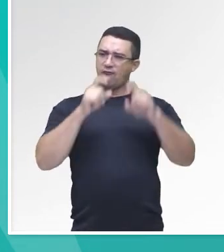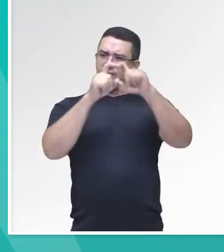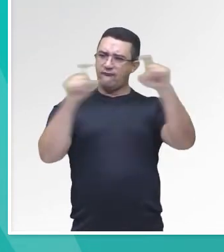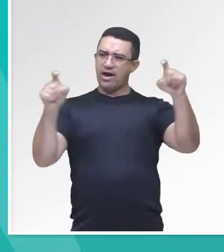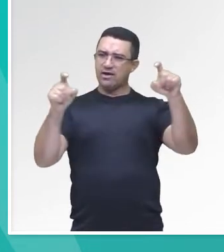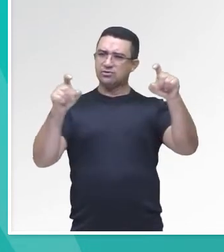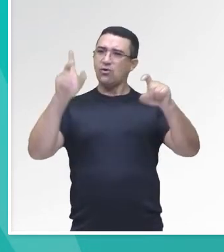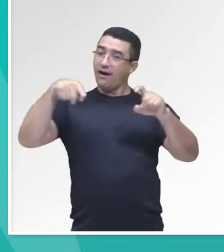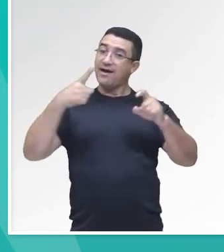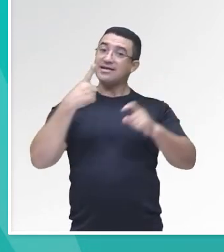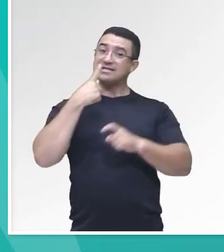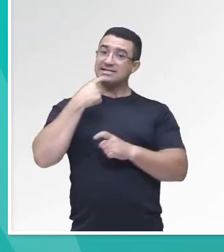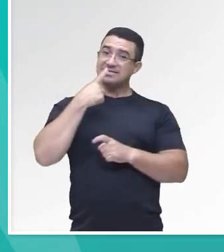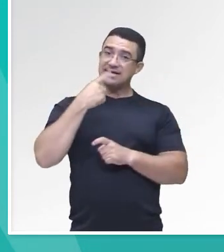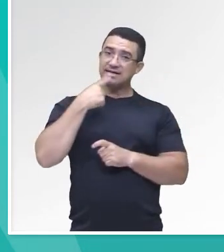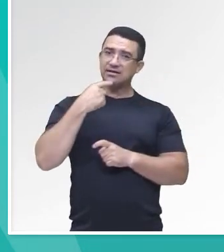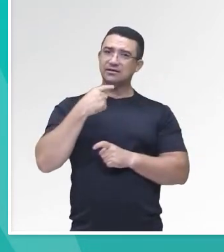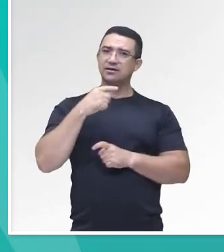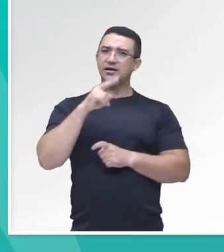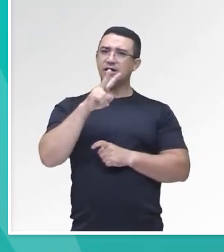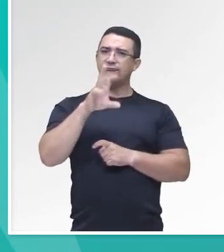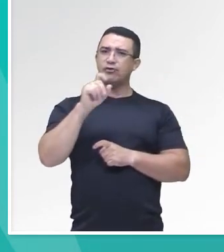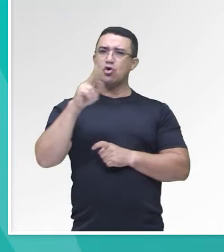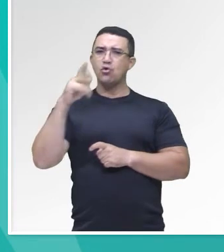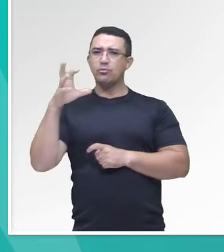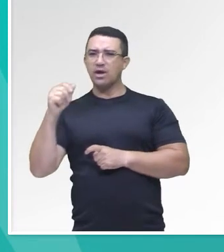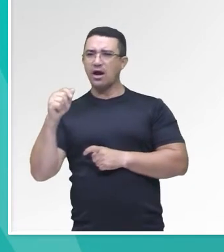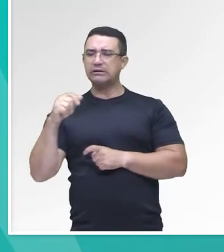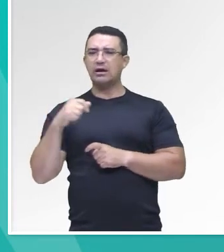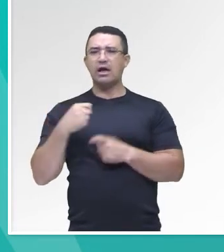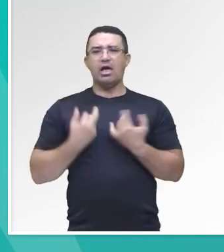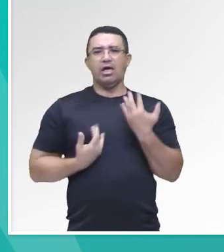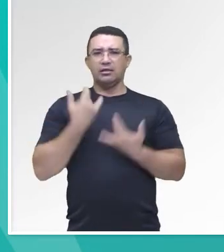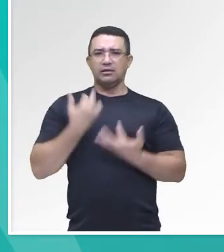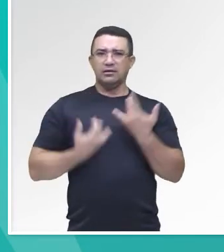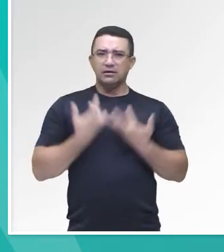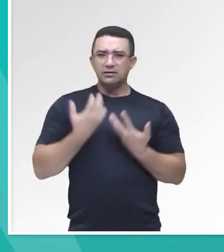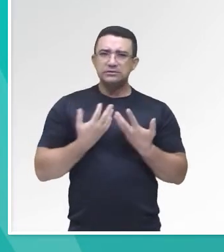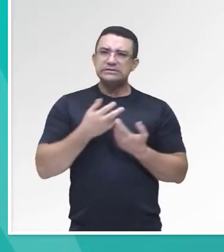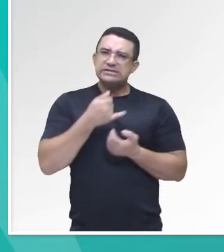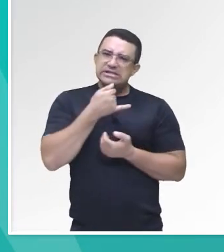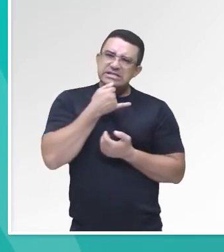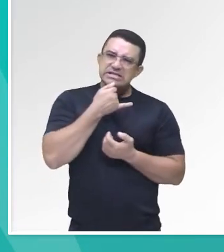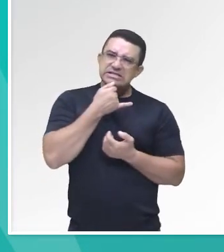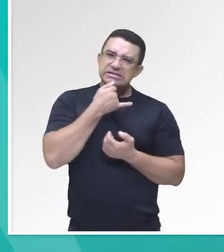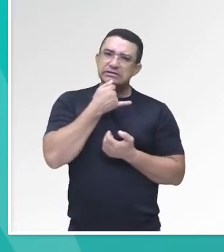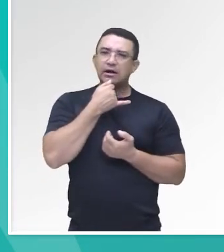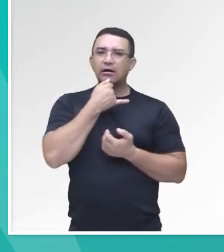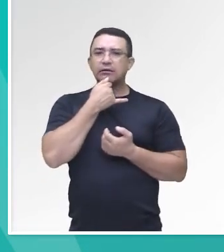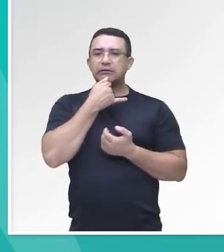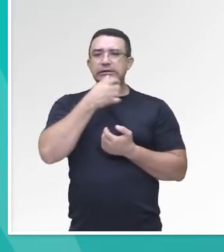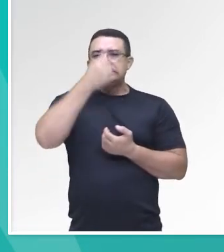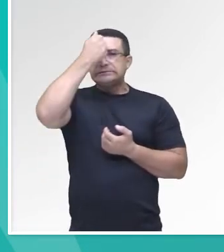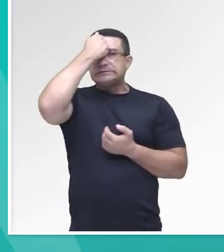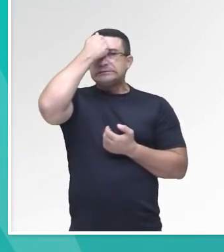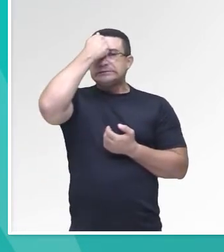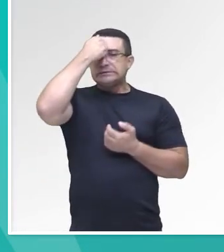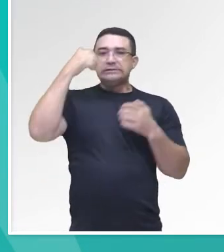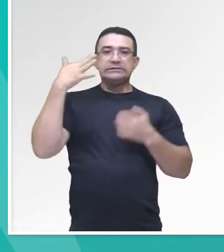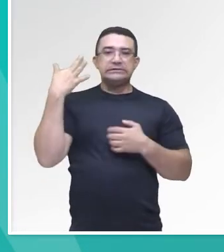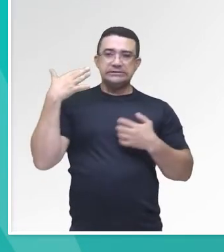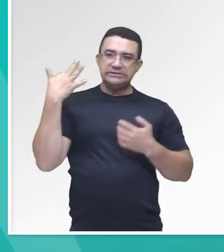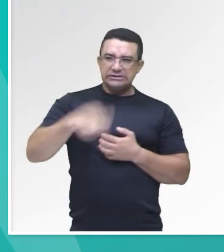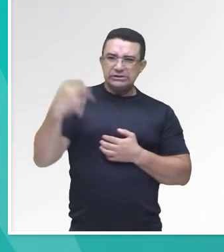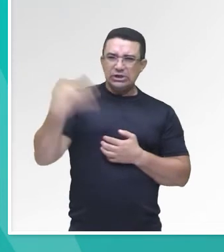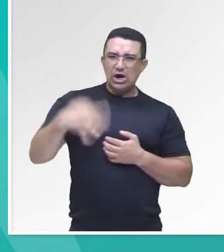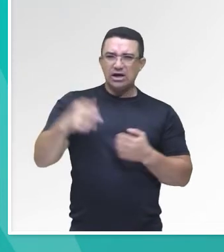tristeza esparsa, remorso vão, dói-me nas veias, amargo e ardente, cai